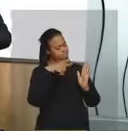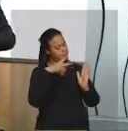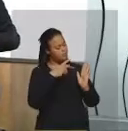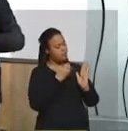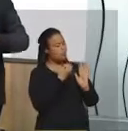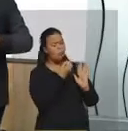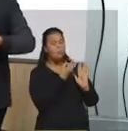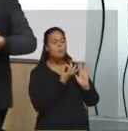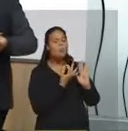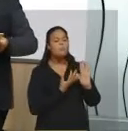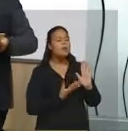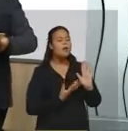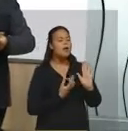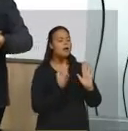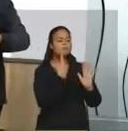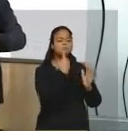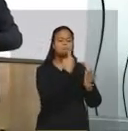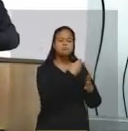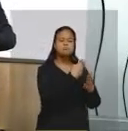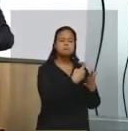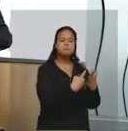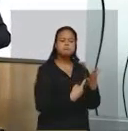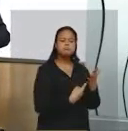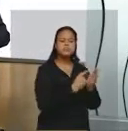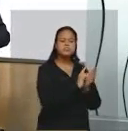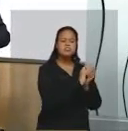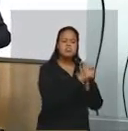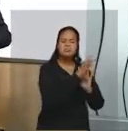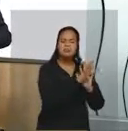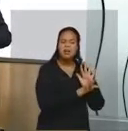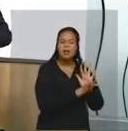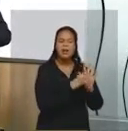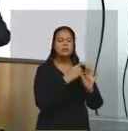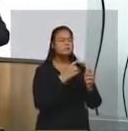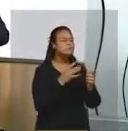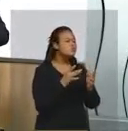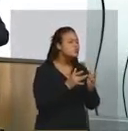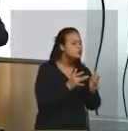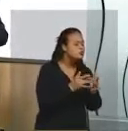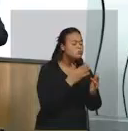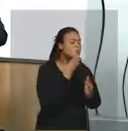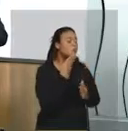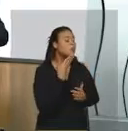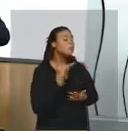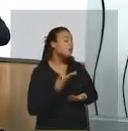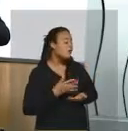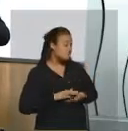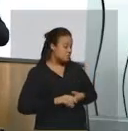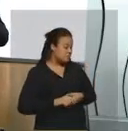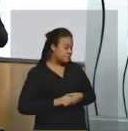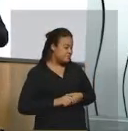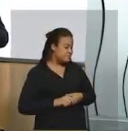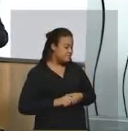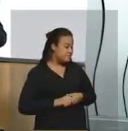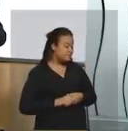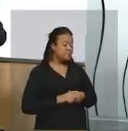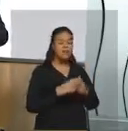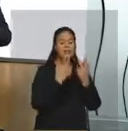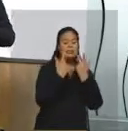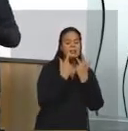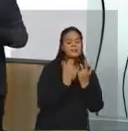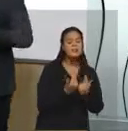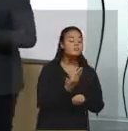quais foram os recursos que essa pessoa utilizou aqui. E aí, de recursos, nós vamos chamar aqui o tipo de